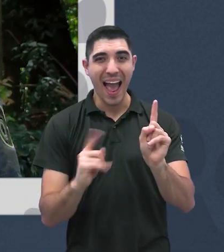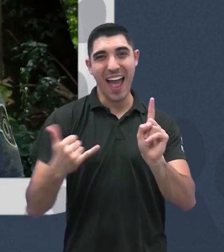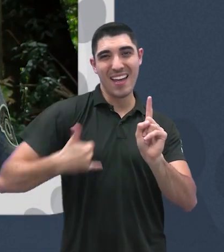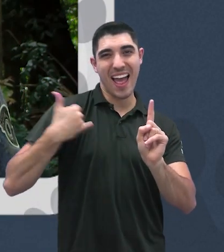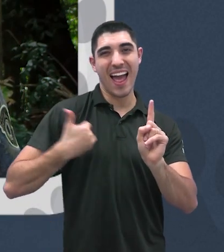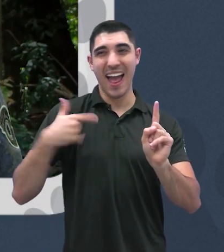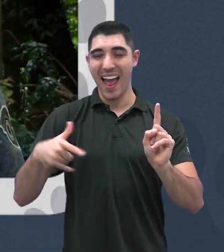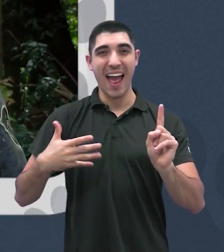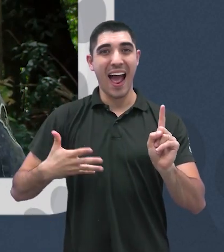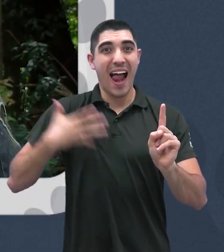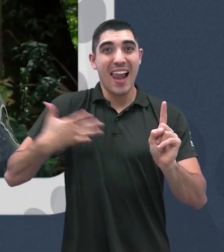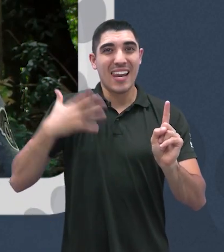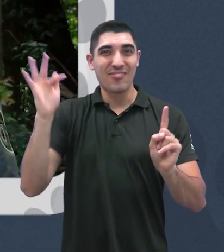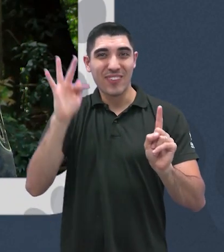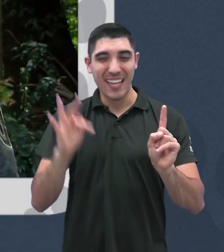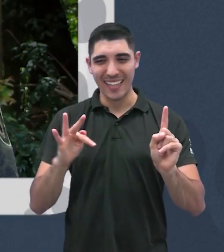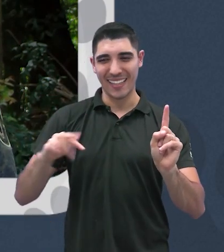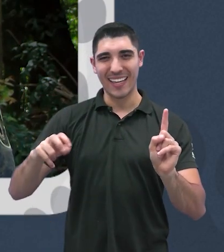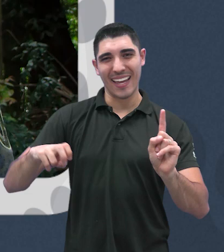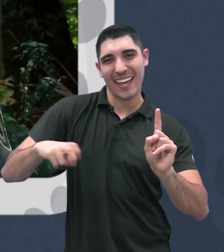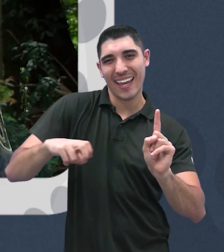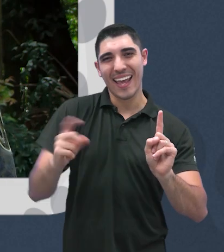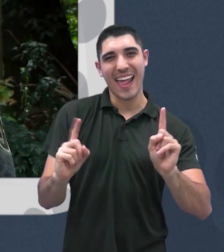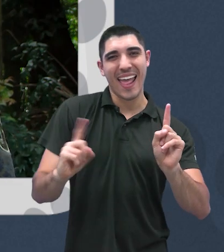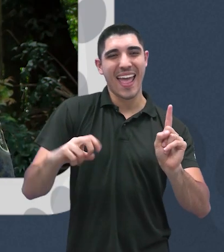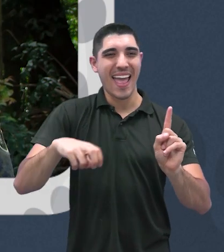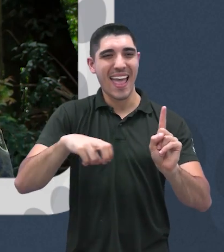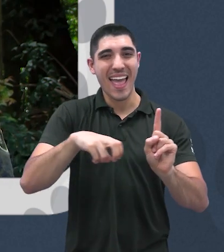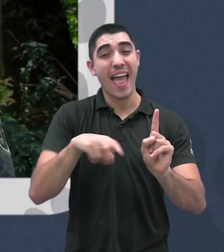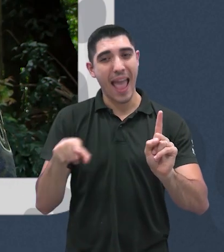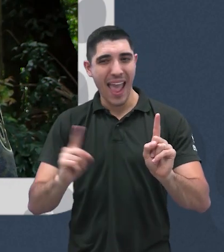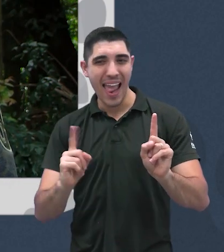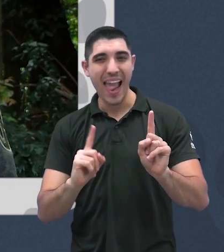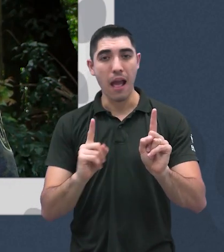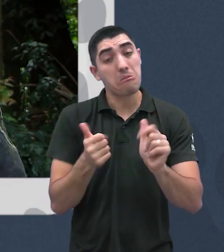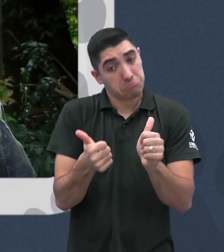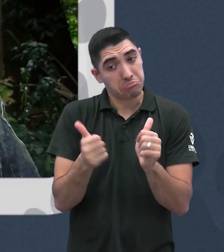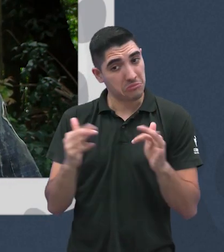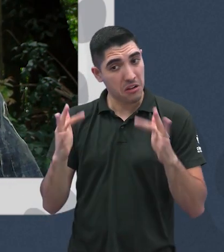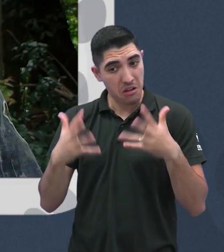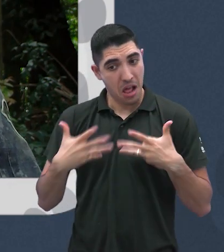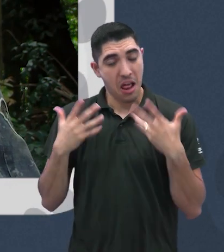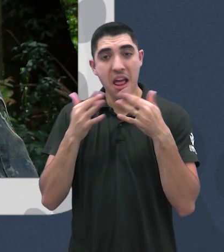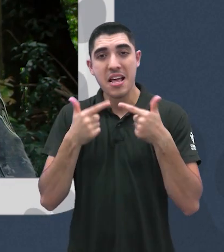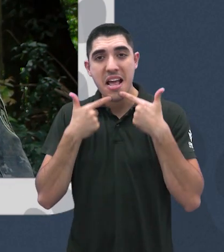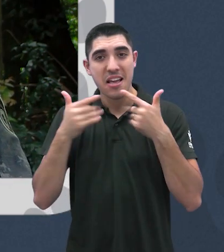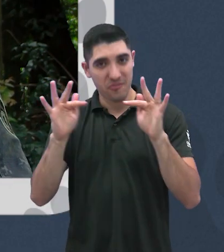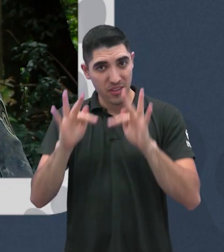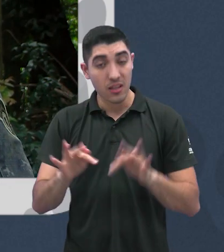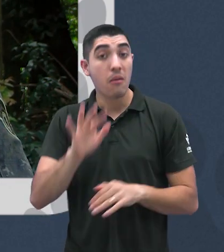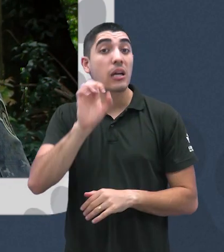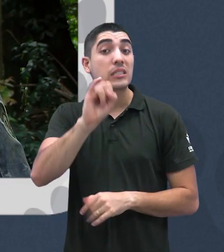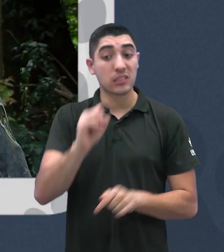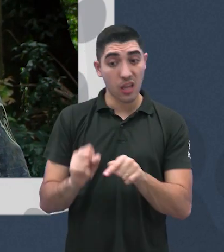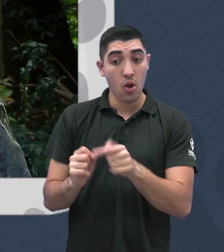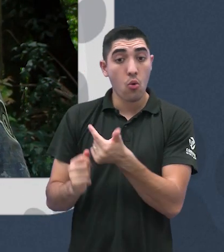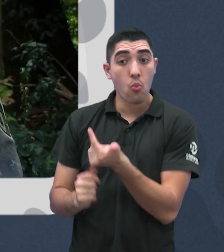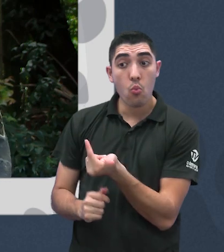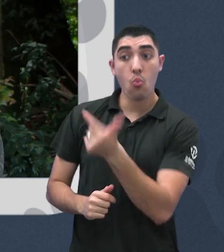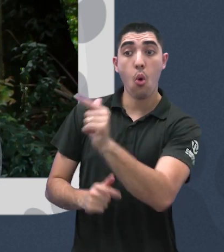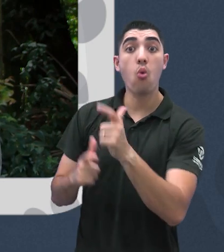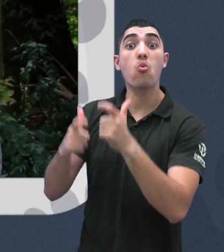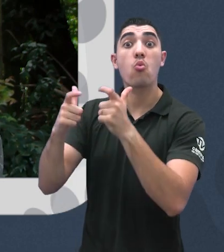festa, né? Significa o quê? Que ele está feliz. Se eu colocar ele num ambiente que não é o